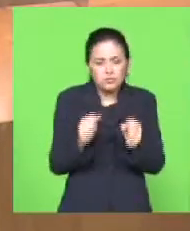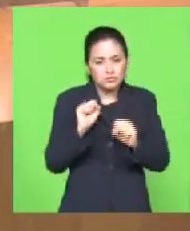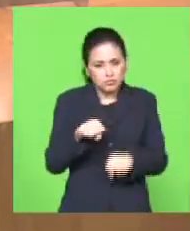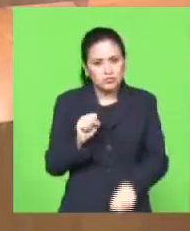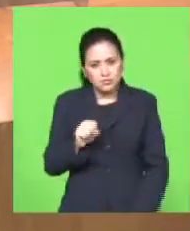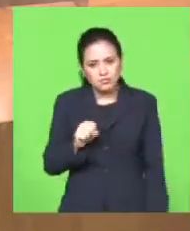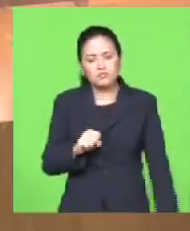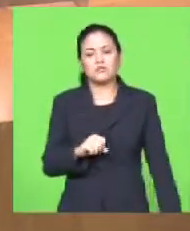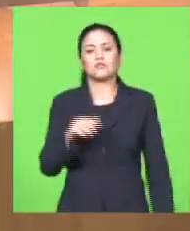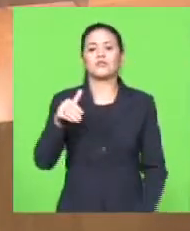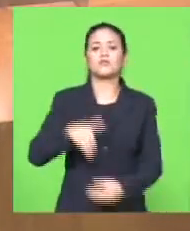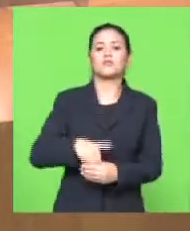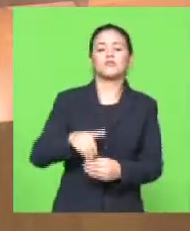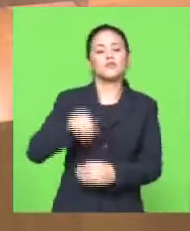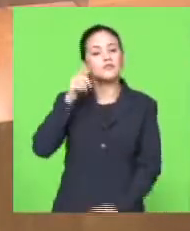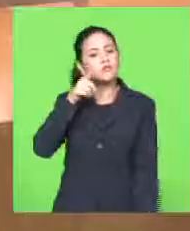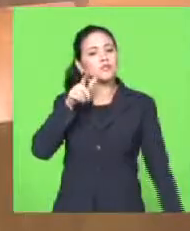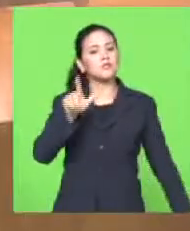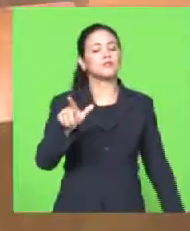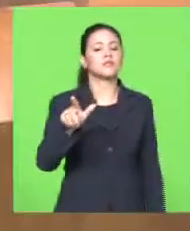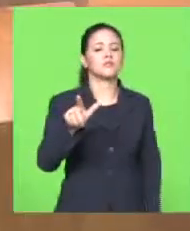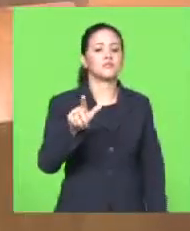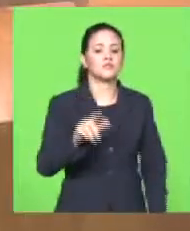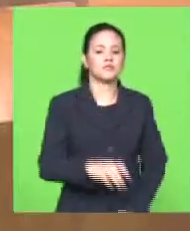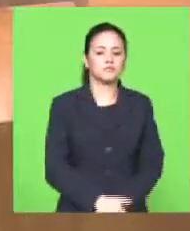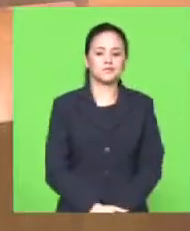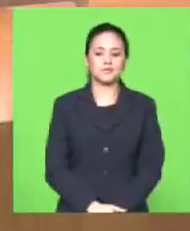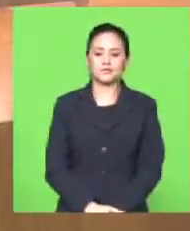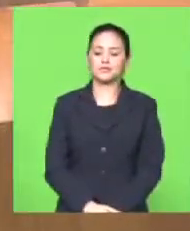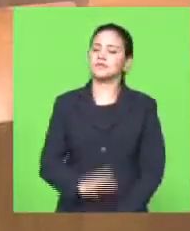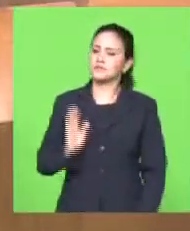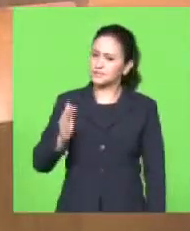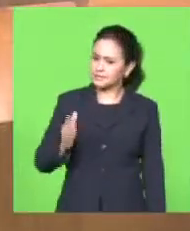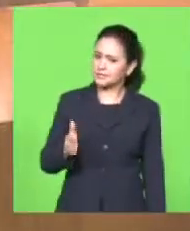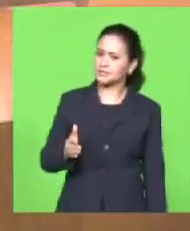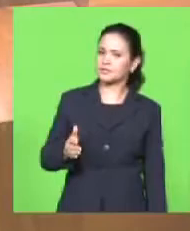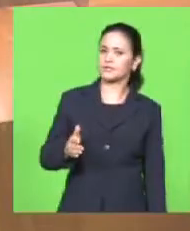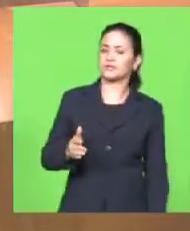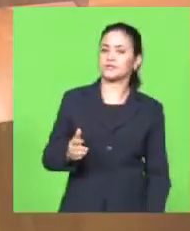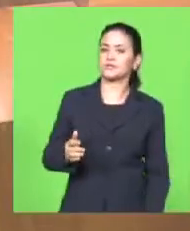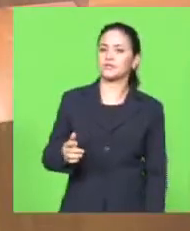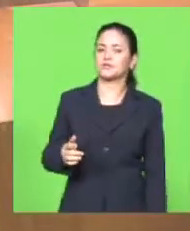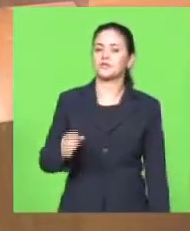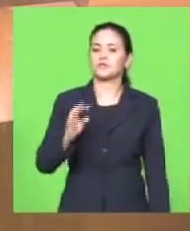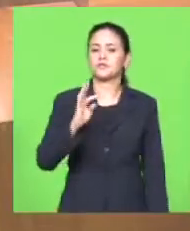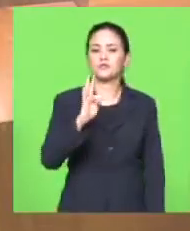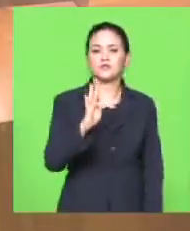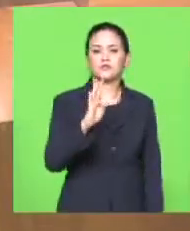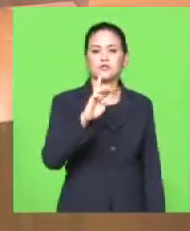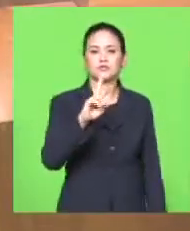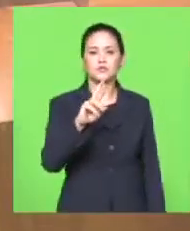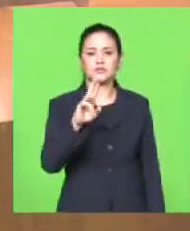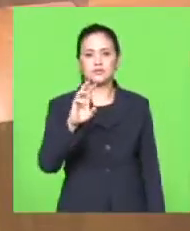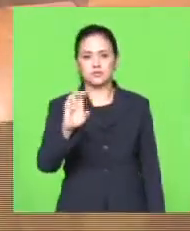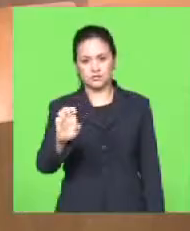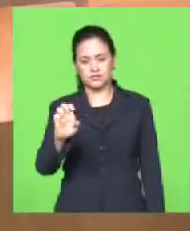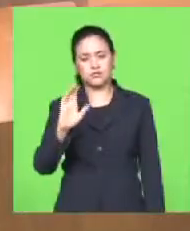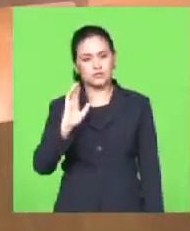para... já era da Corte Eleitoral, já era do Tribunal Regional Eleitoral,